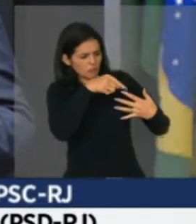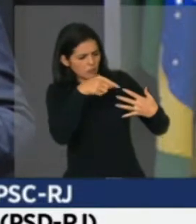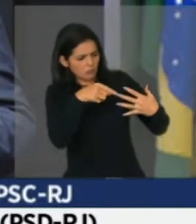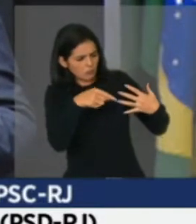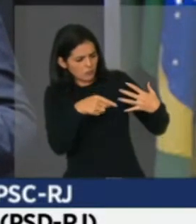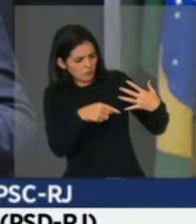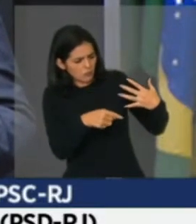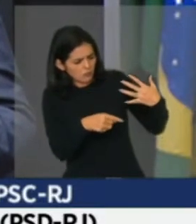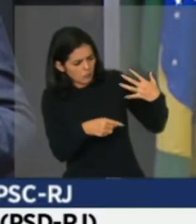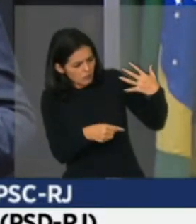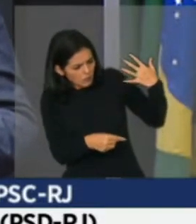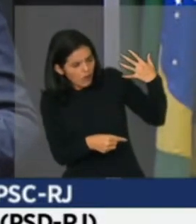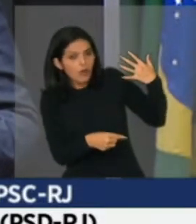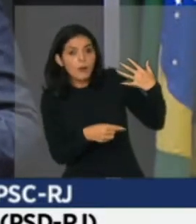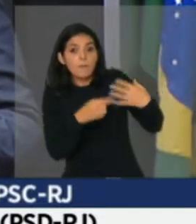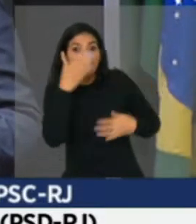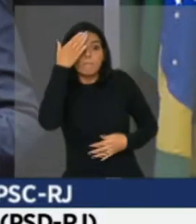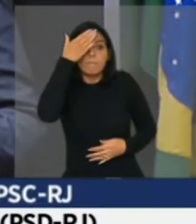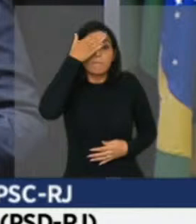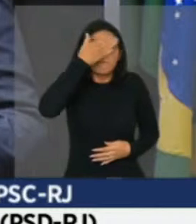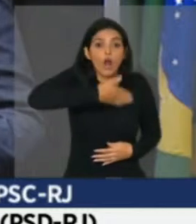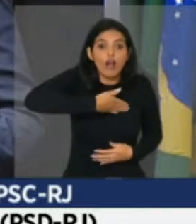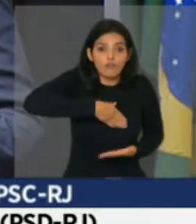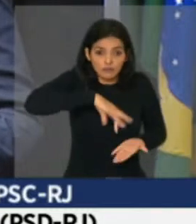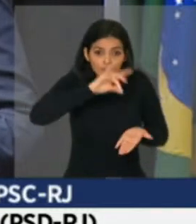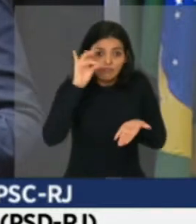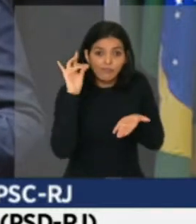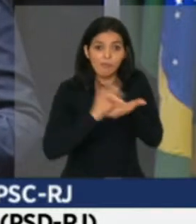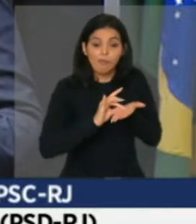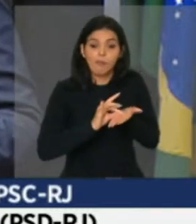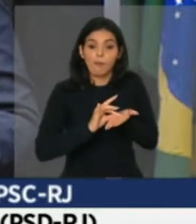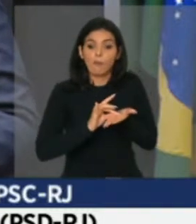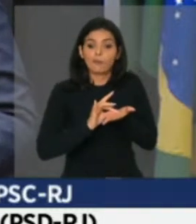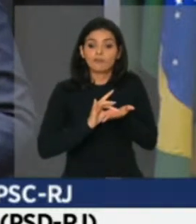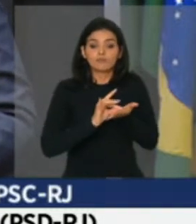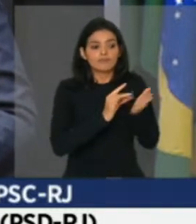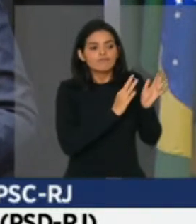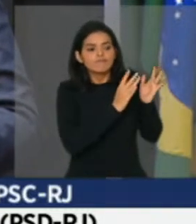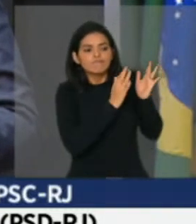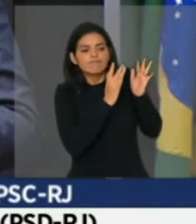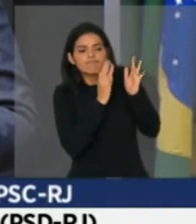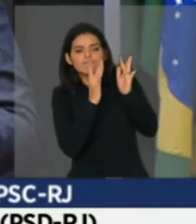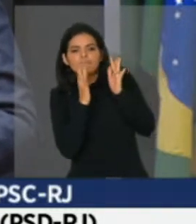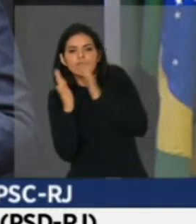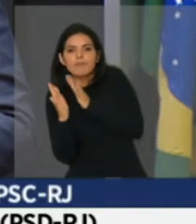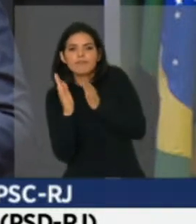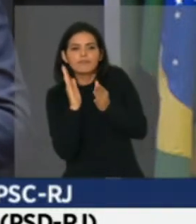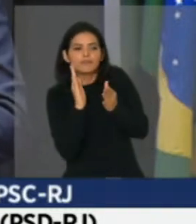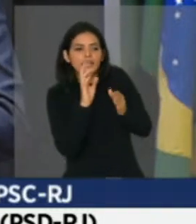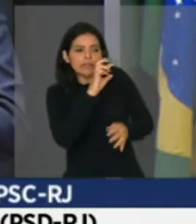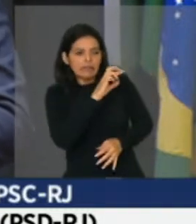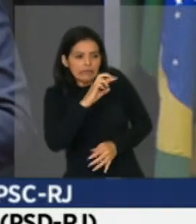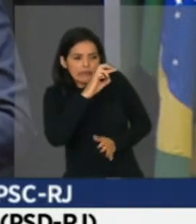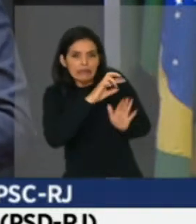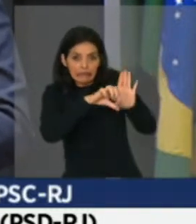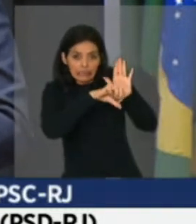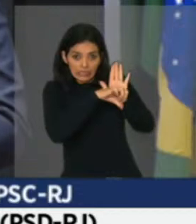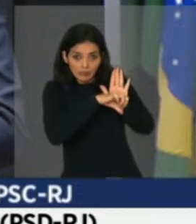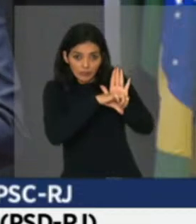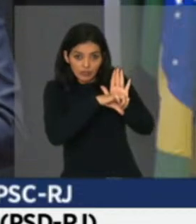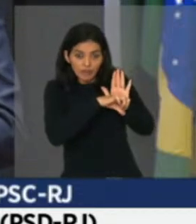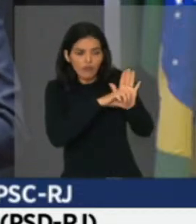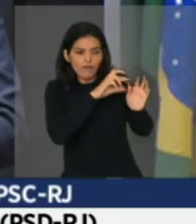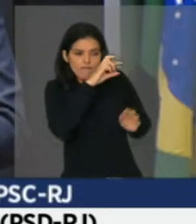traz, provado durante o processo de investigação criminal, de